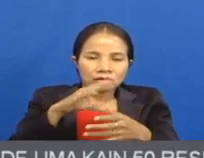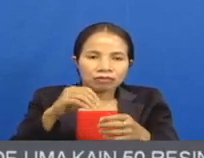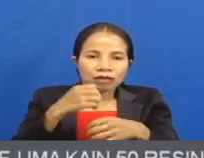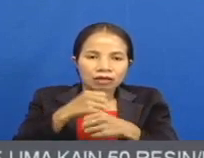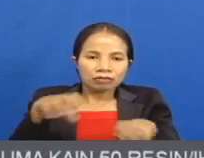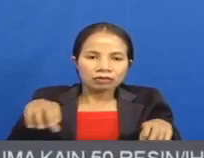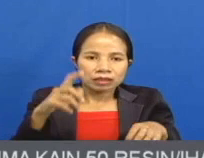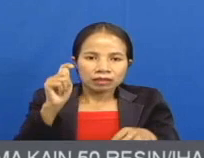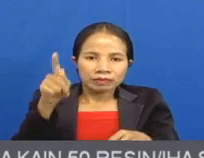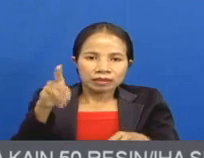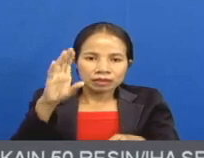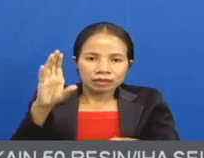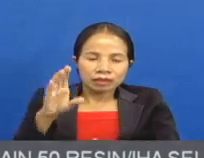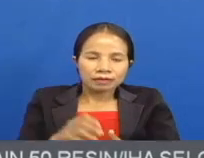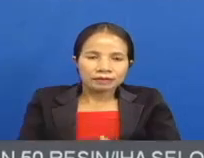ralo trabalho escola.